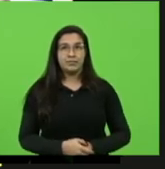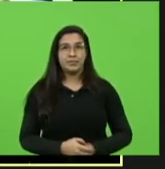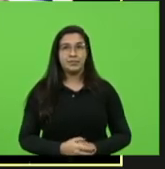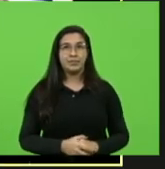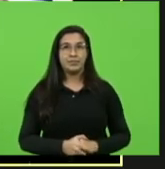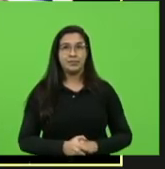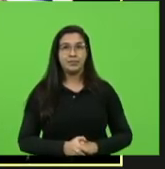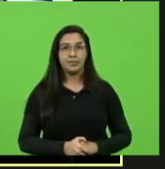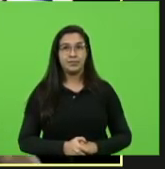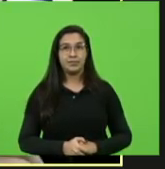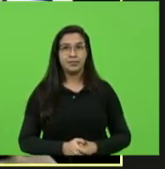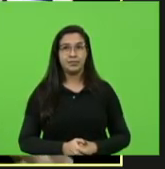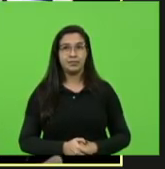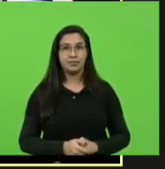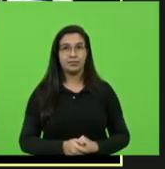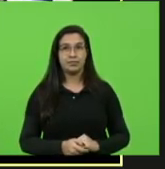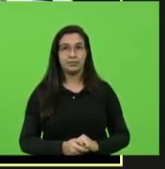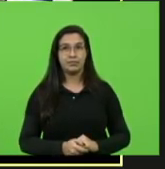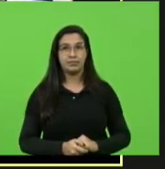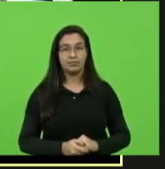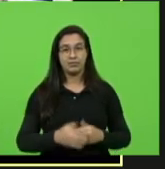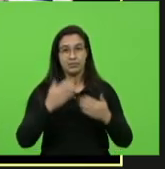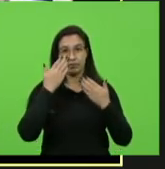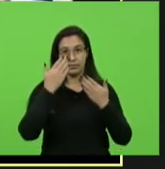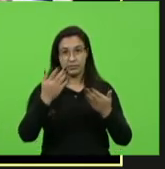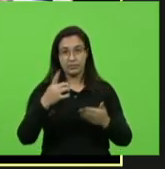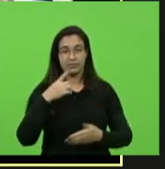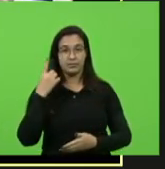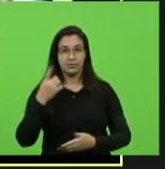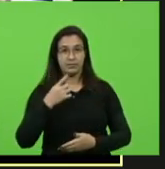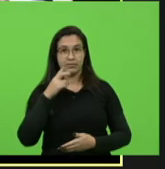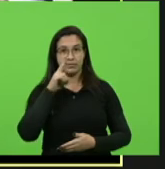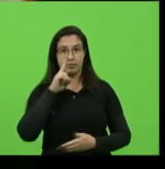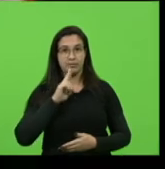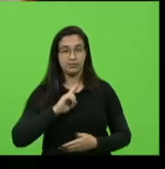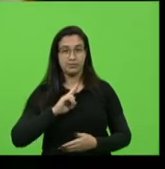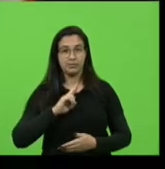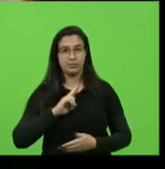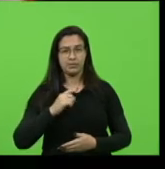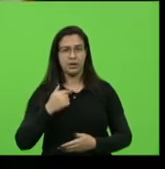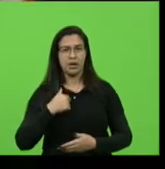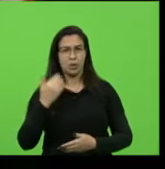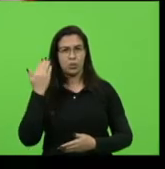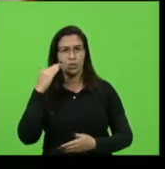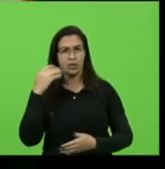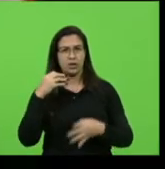Vossa Excelência tem a palavra. Obrigado, deputado Ivan. Deixa eu ver se eu entendi